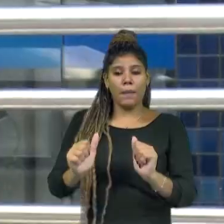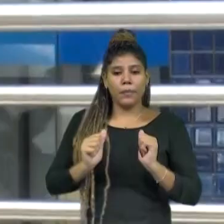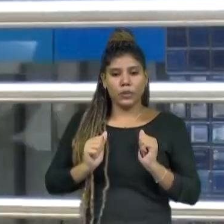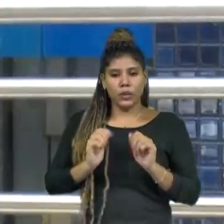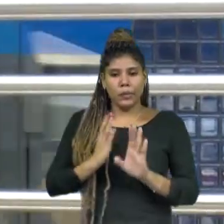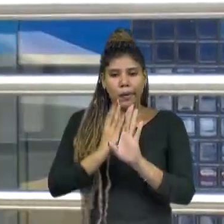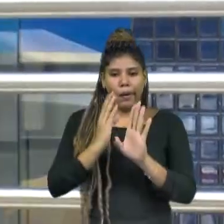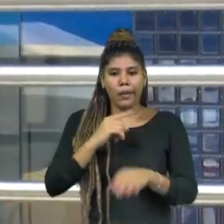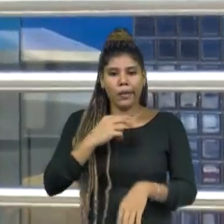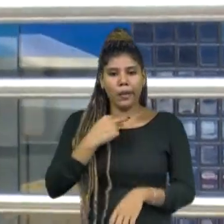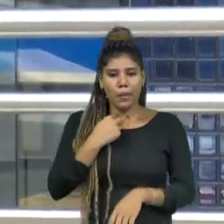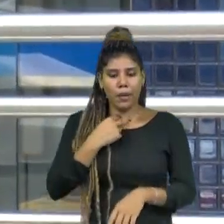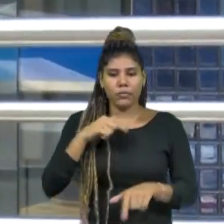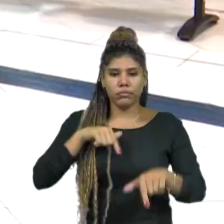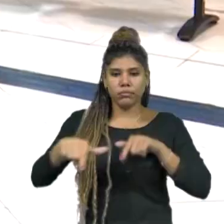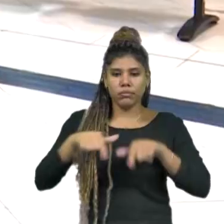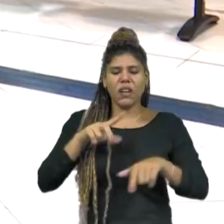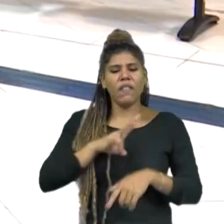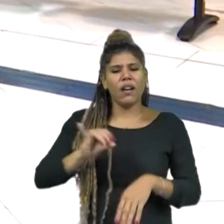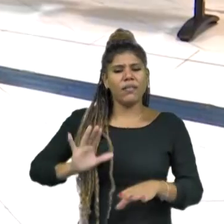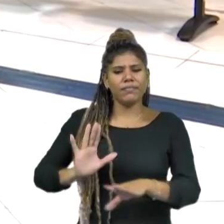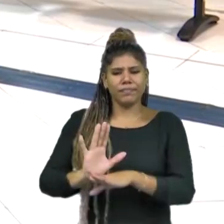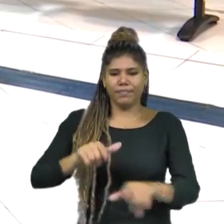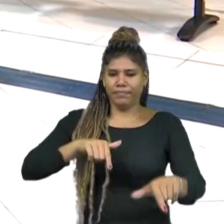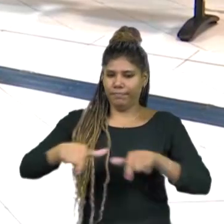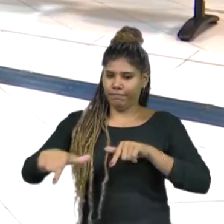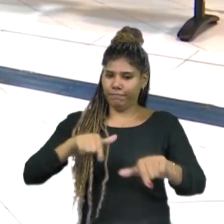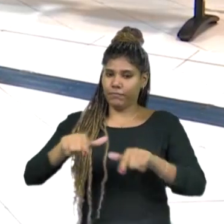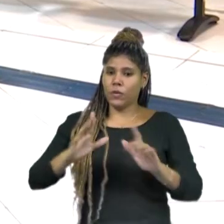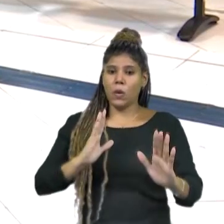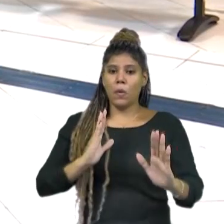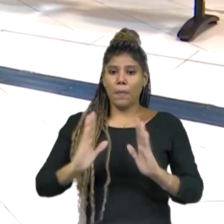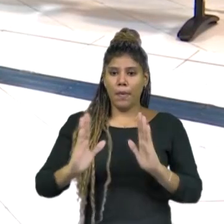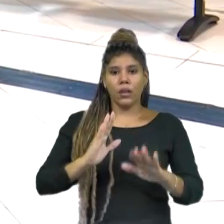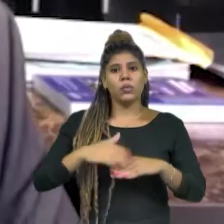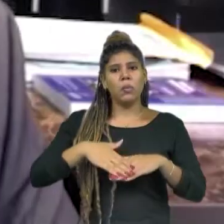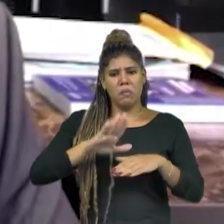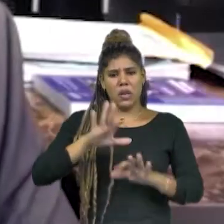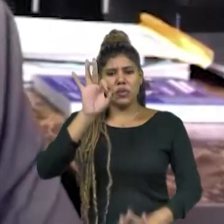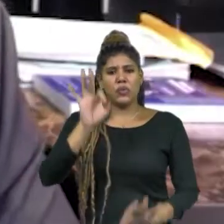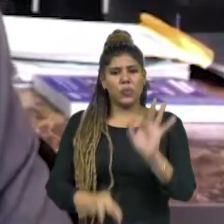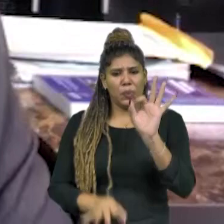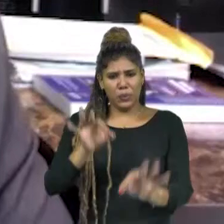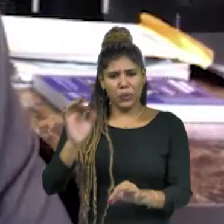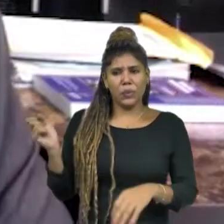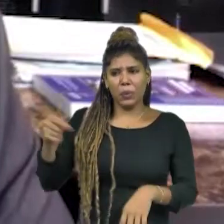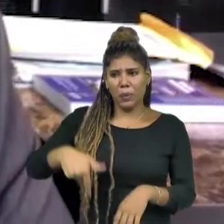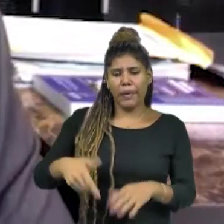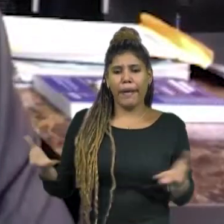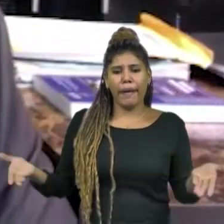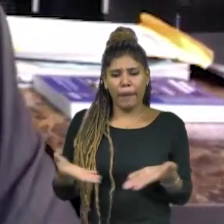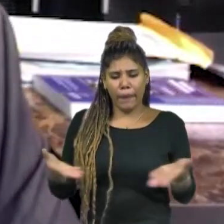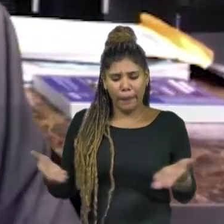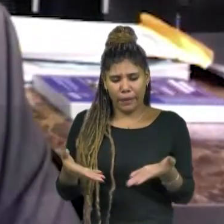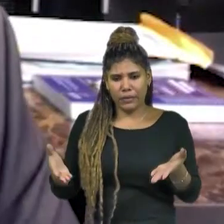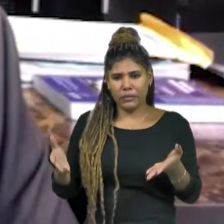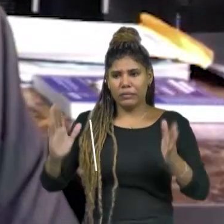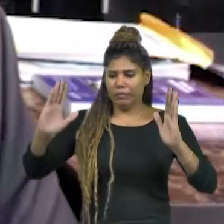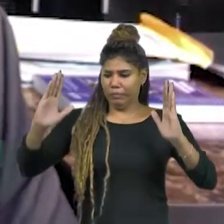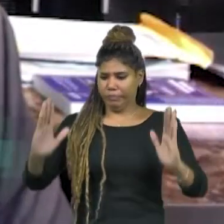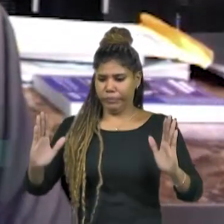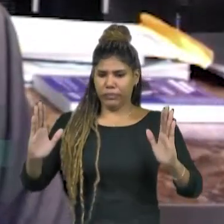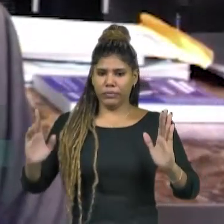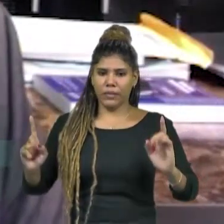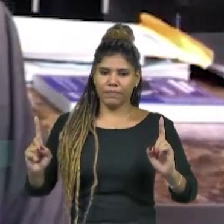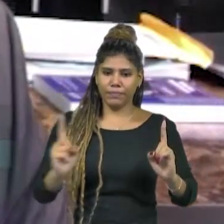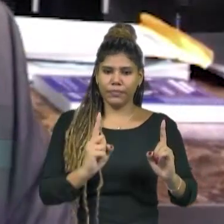invalidez, vai beneficiar os trabalhadores com um período mais justo que o atual. O Congresso Nacional, além de ser letárgico, né,